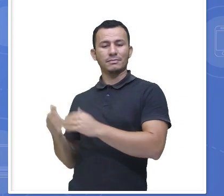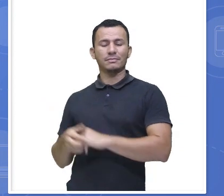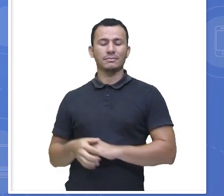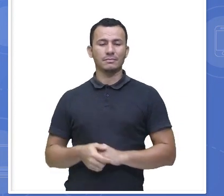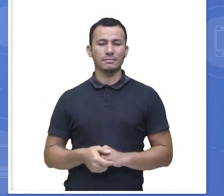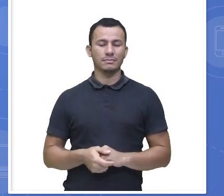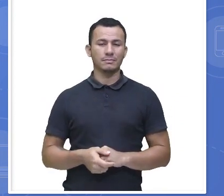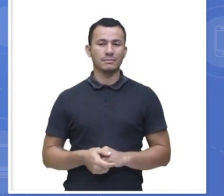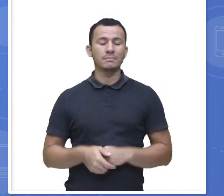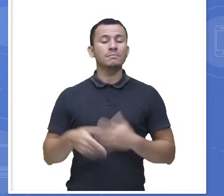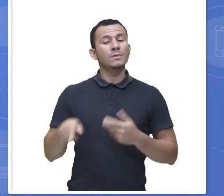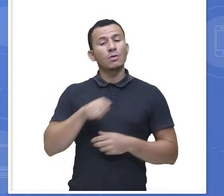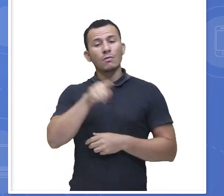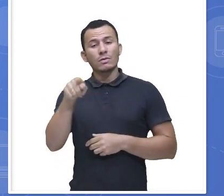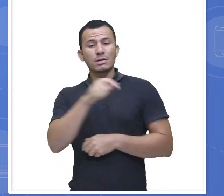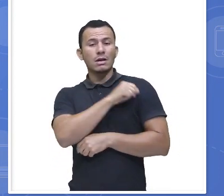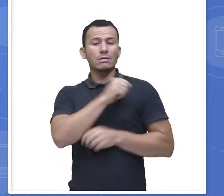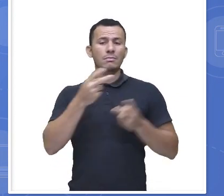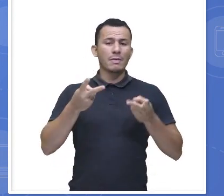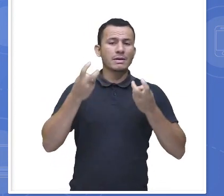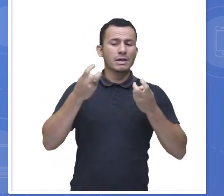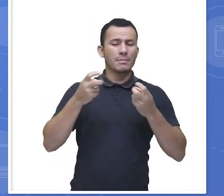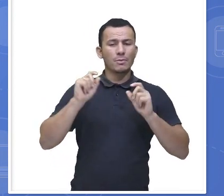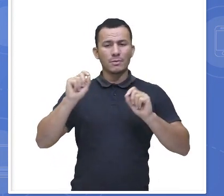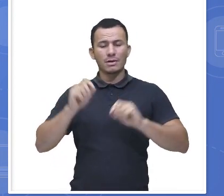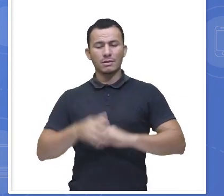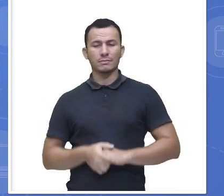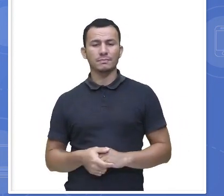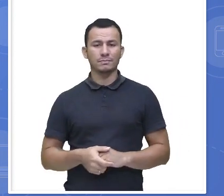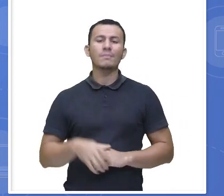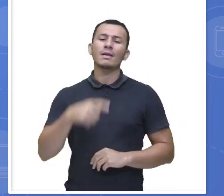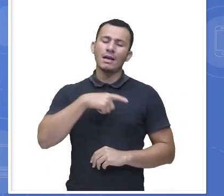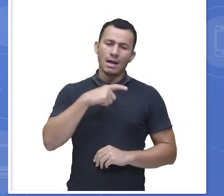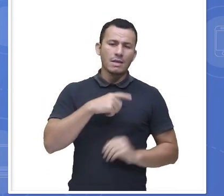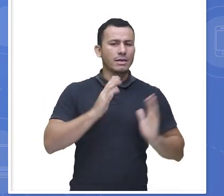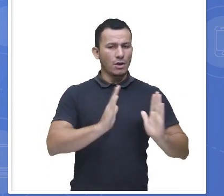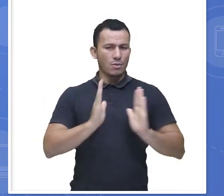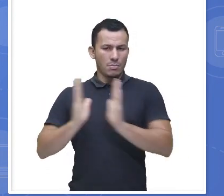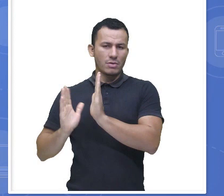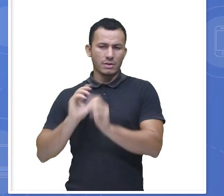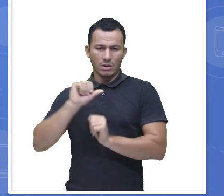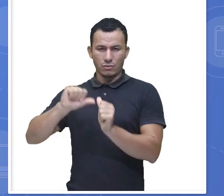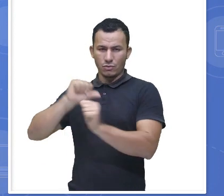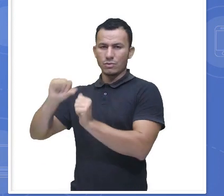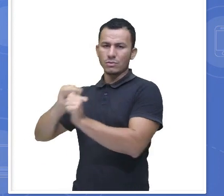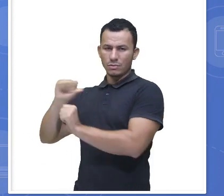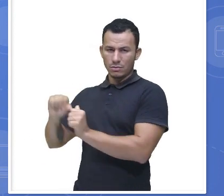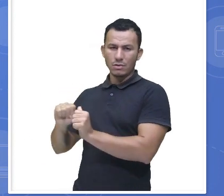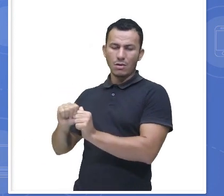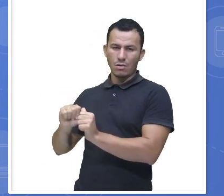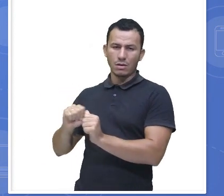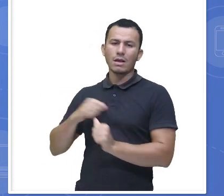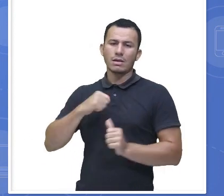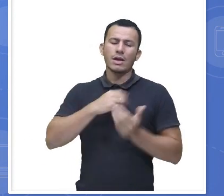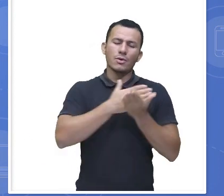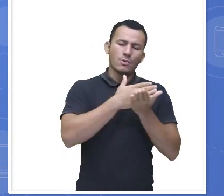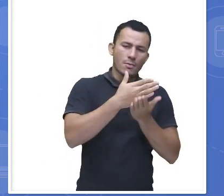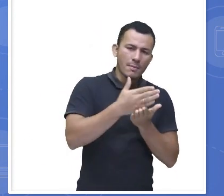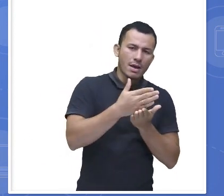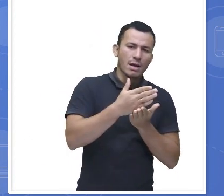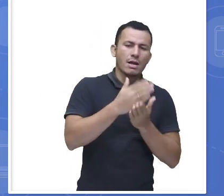que é que se espera que você tenha percebido? Que existe um processo de transformação, esse que nós relatamos, situação inicial,